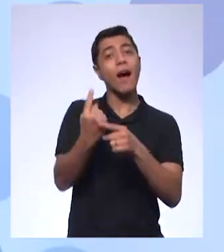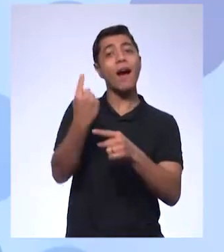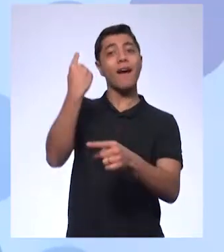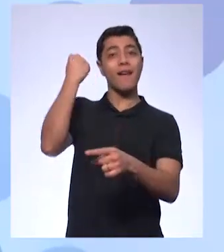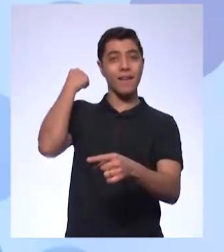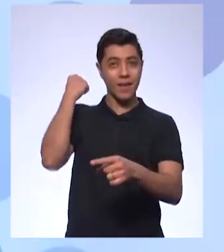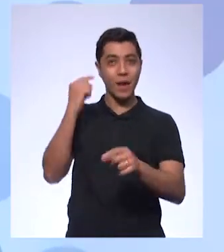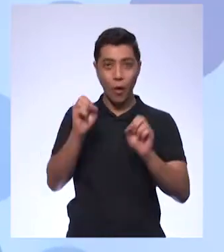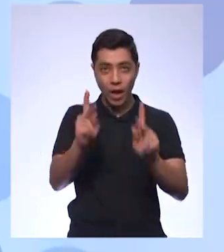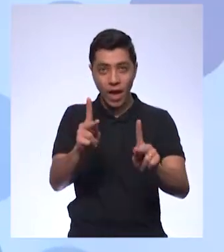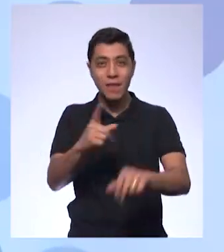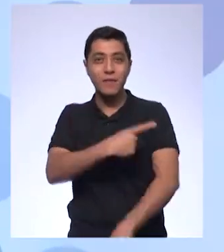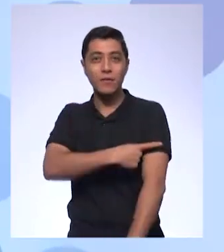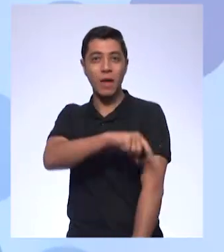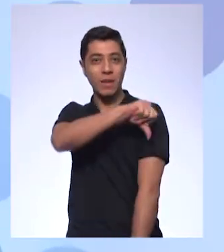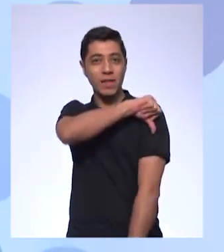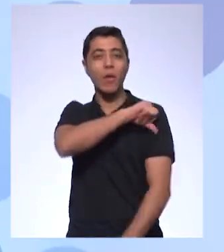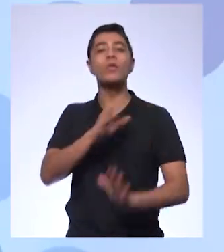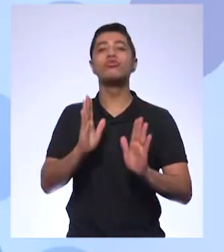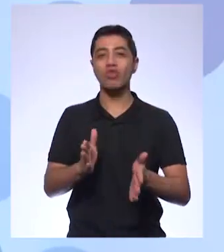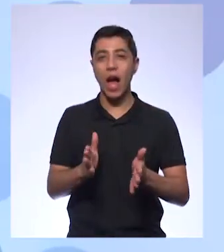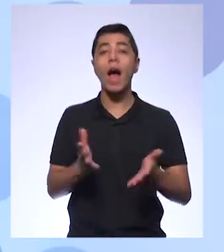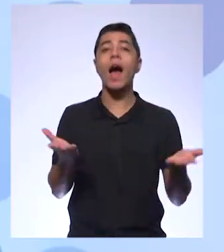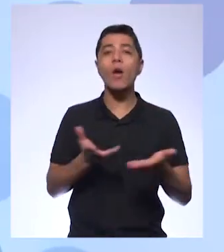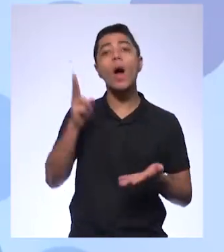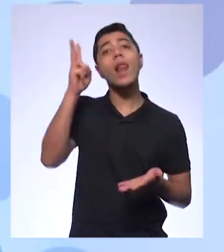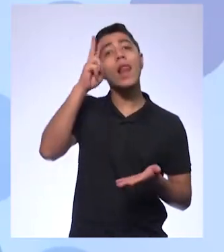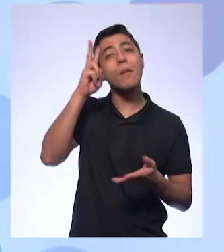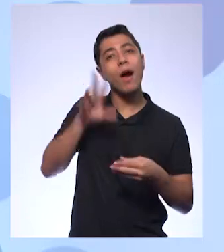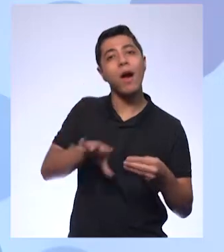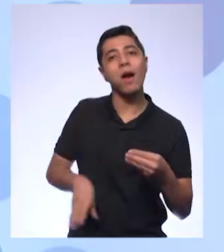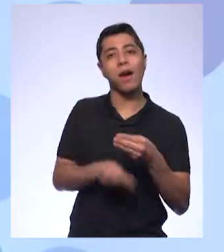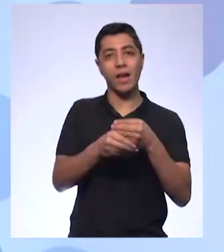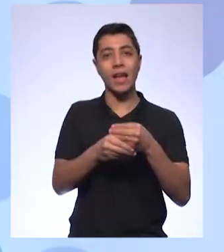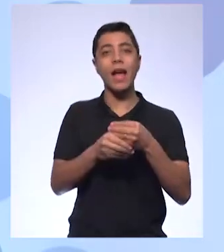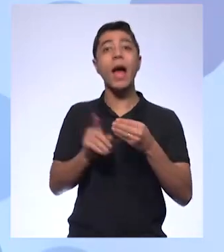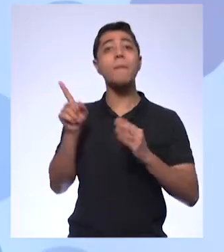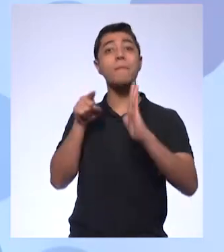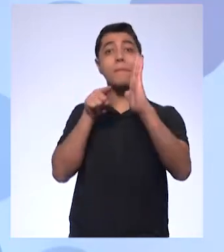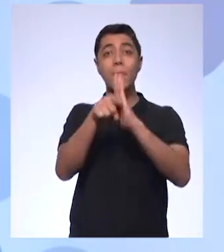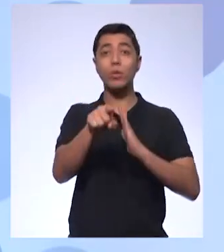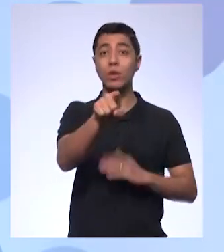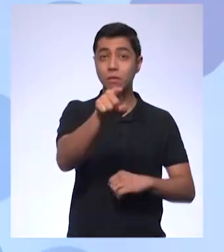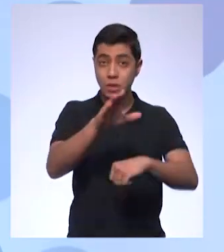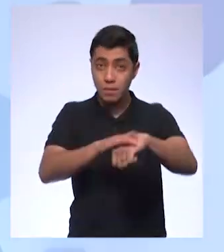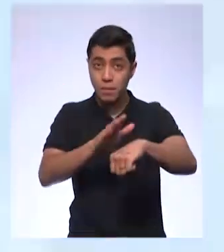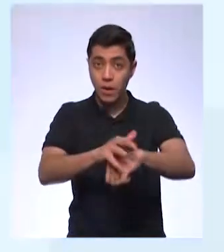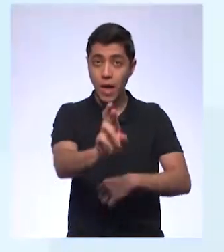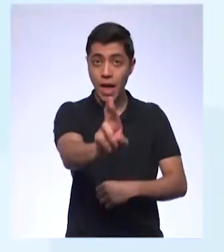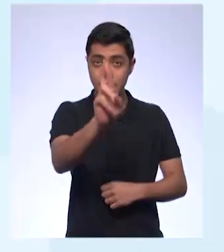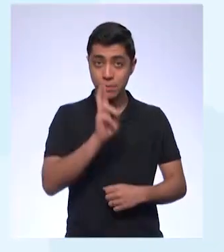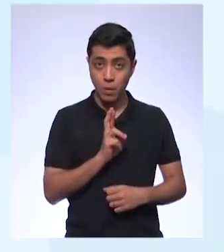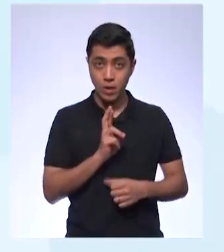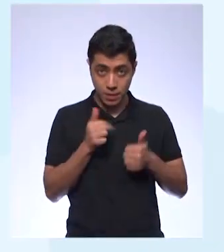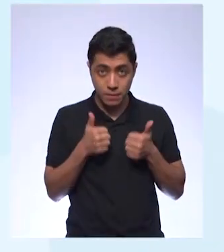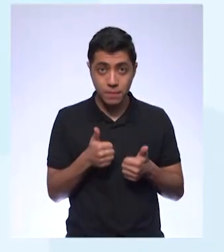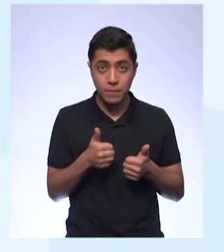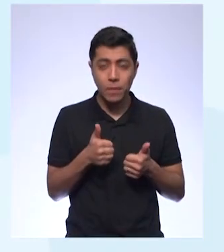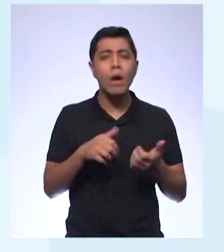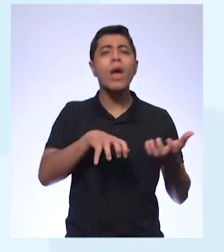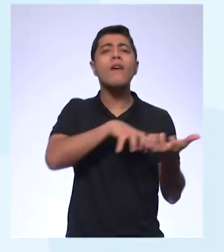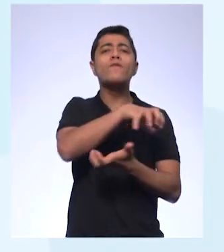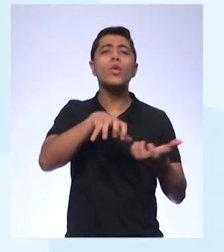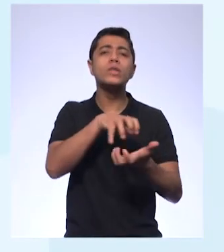no ensino fundamental para responder a essa questão que aparece aí no chat: o que a Revolução Francesa e